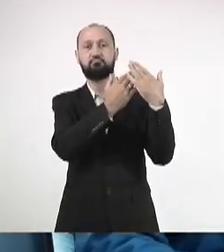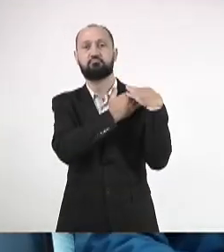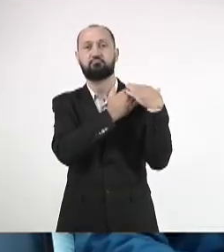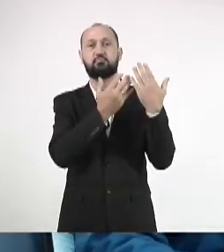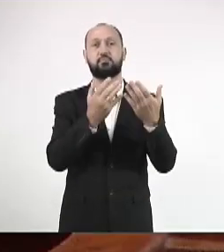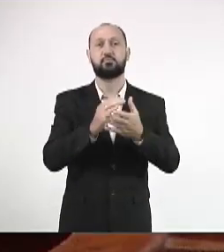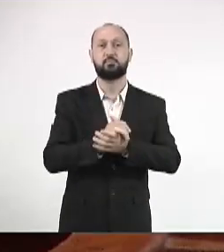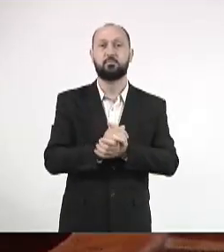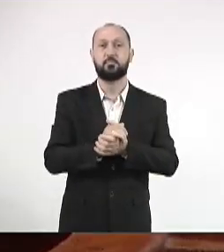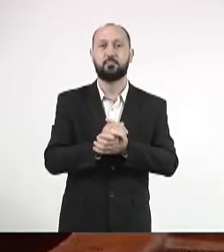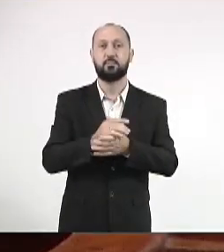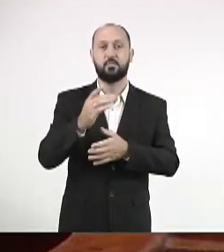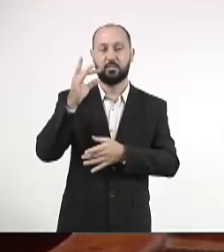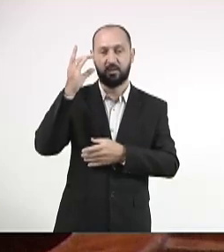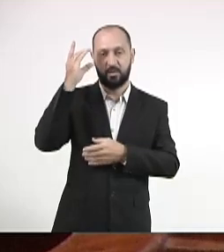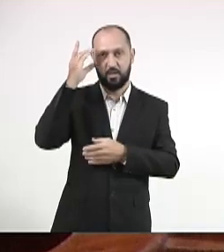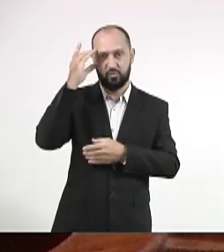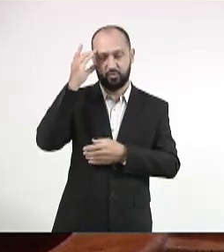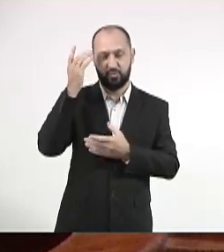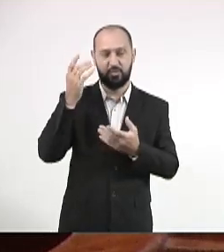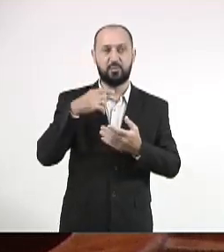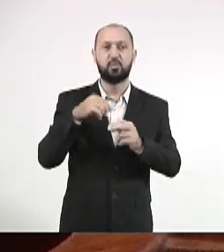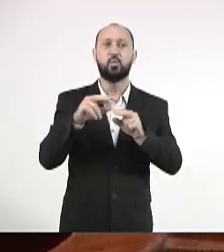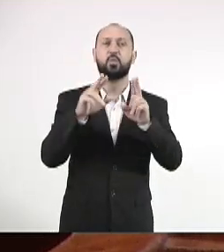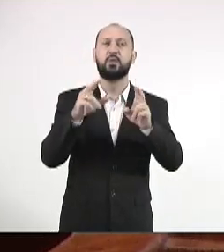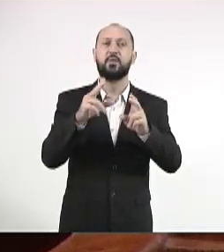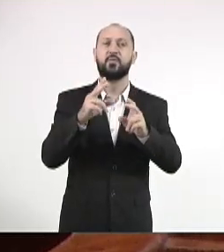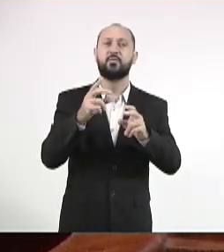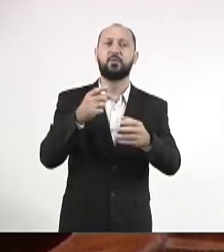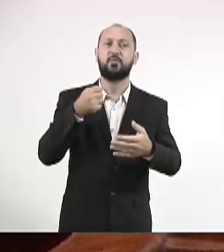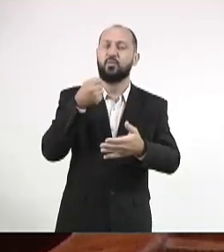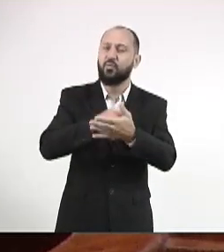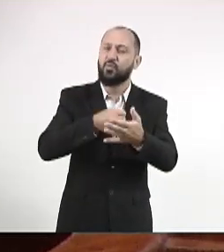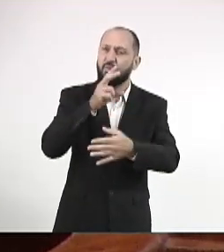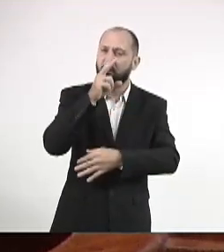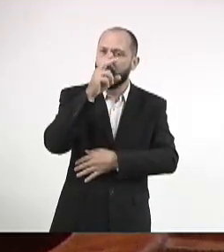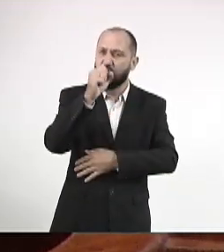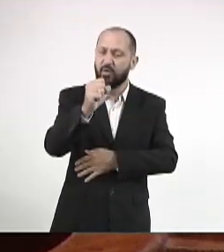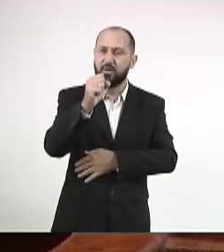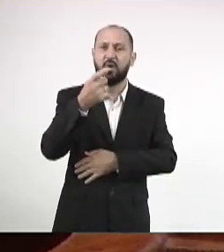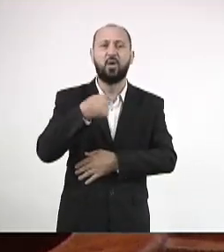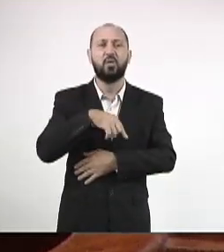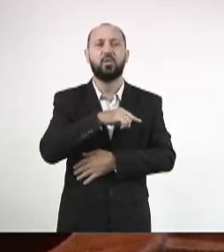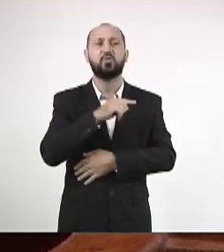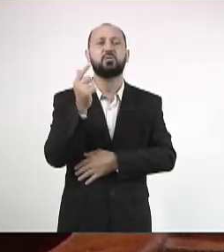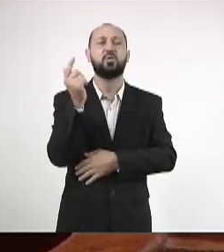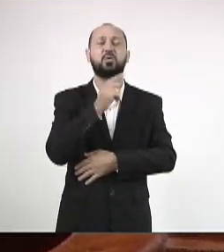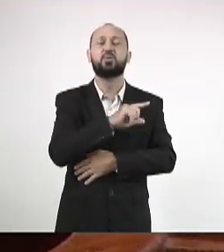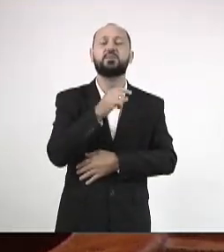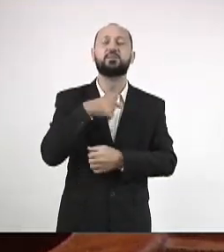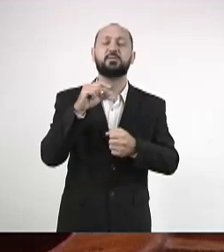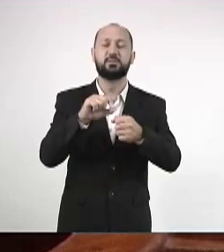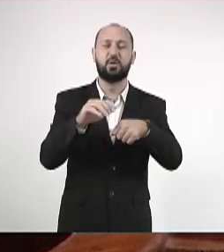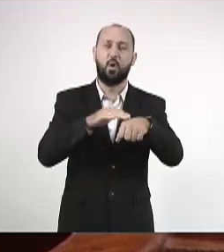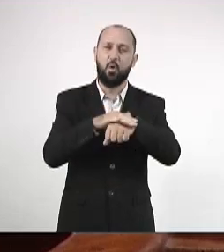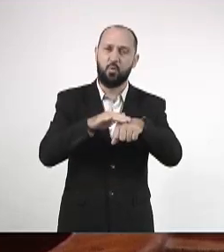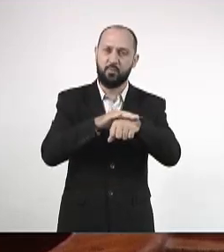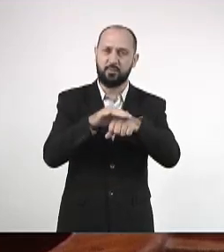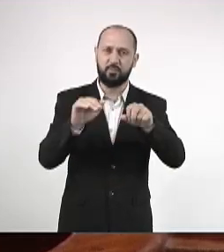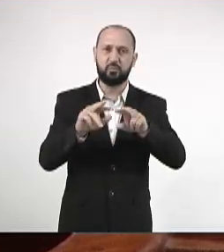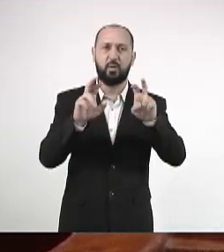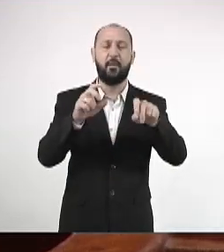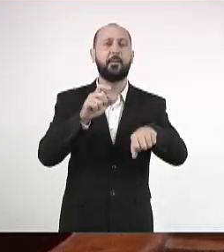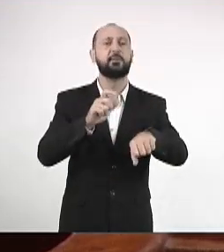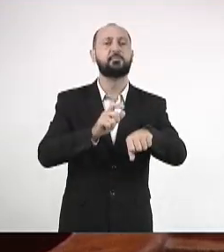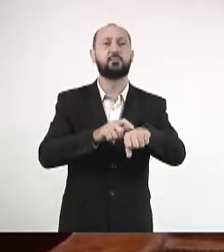sobre o colo da Dilma naquele processo. E a pauta foi tão incisiva, e nós só deixamos de falar dela